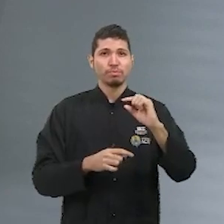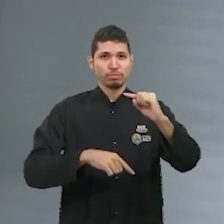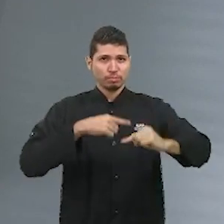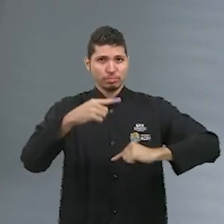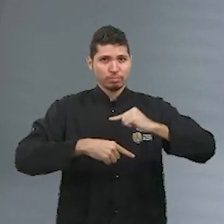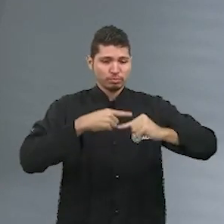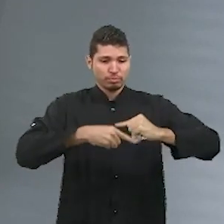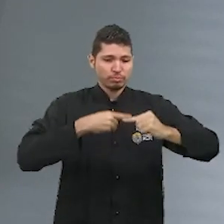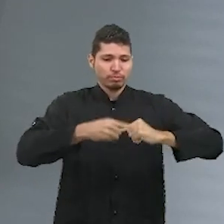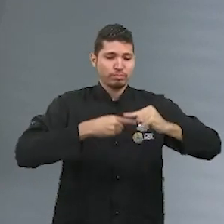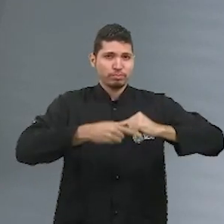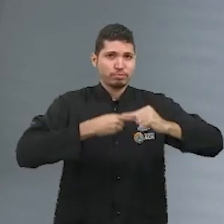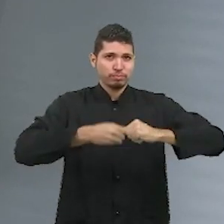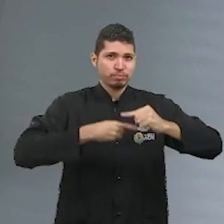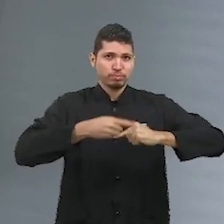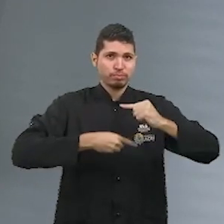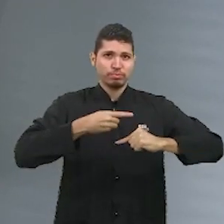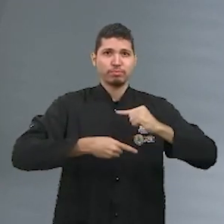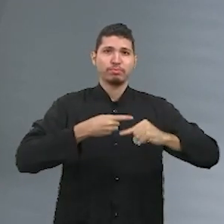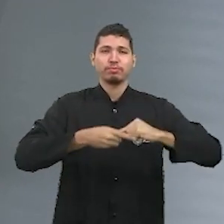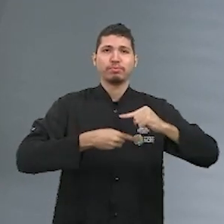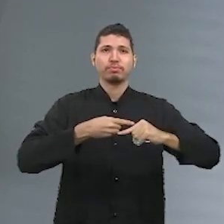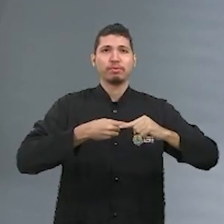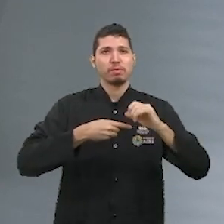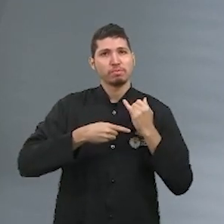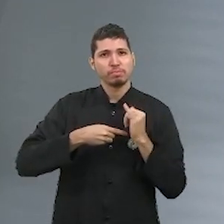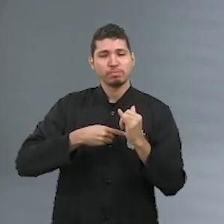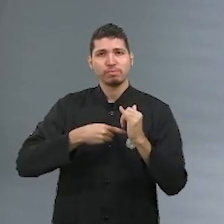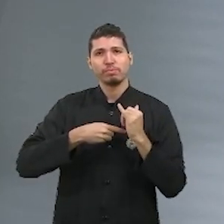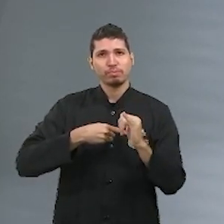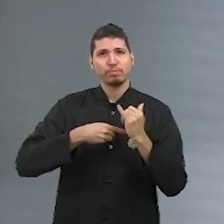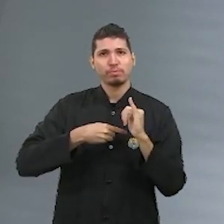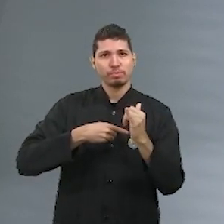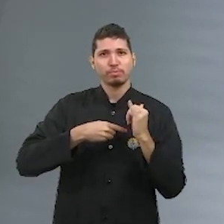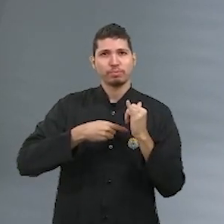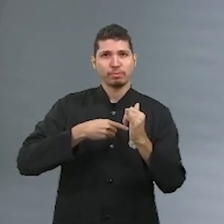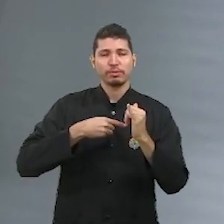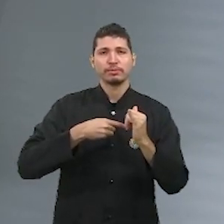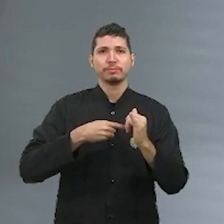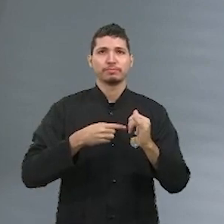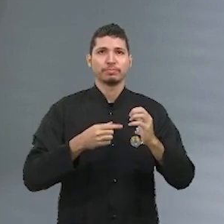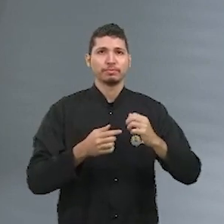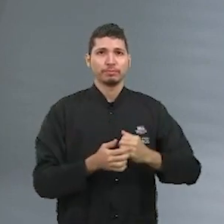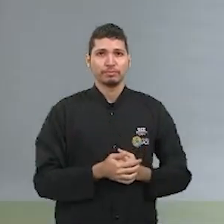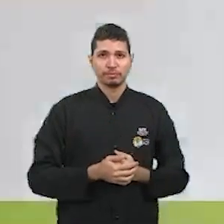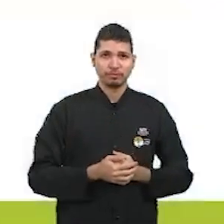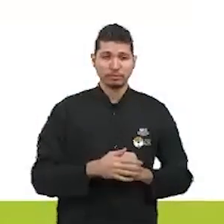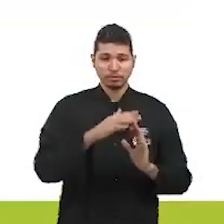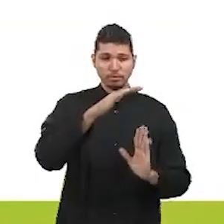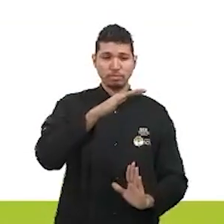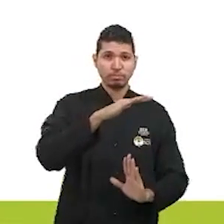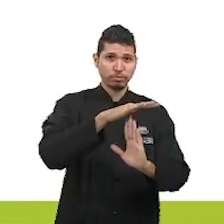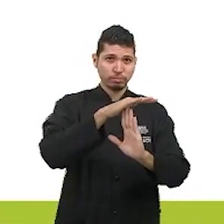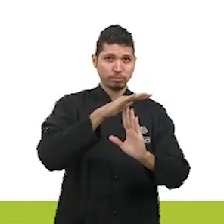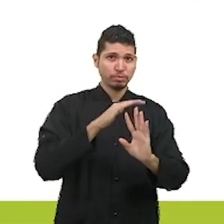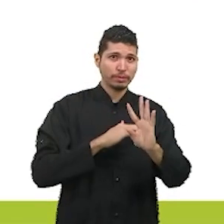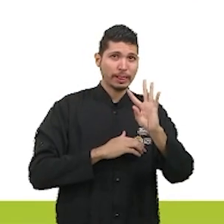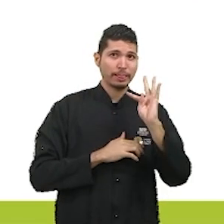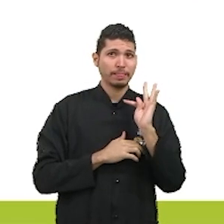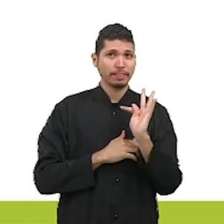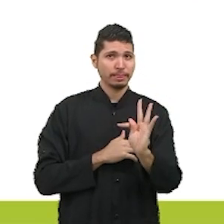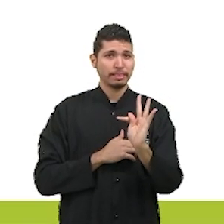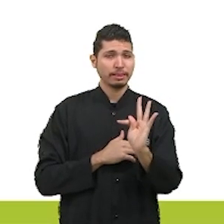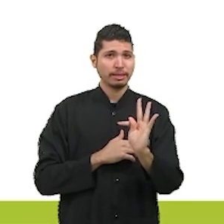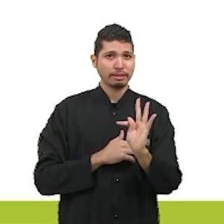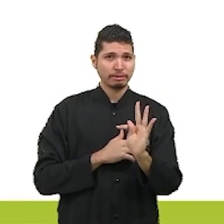menos essa analogia, seria essa analogia, na verdade, de fato. Então, ele coloca assim, o valor máximo da tensão, tá? Porque